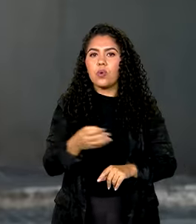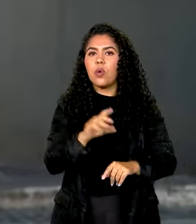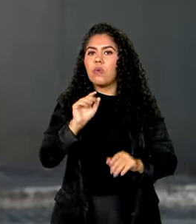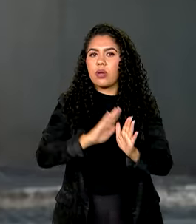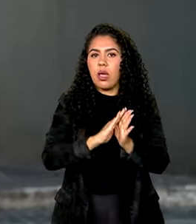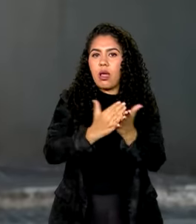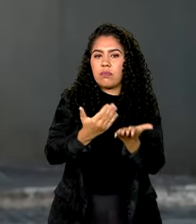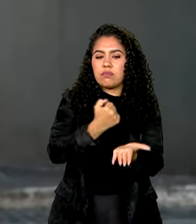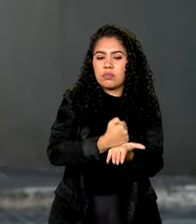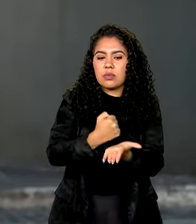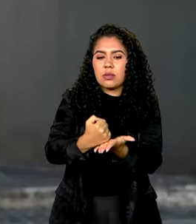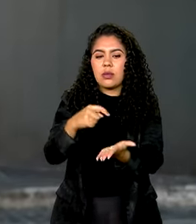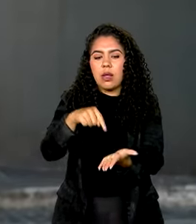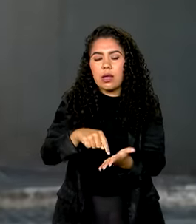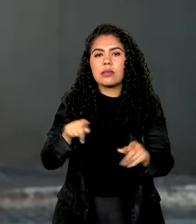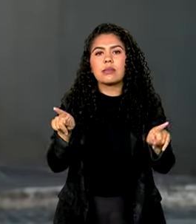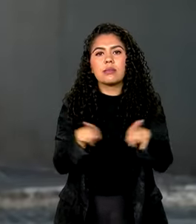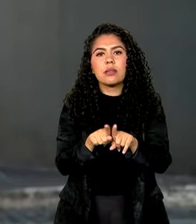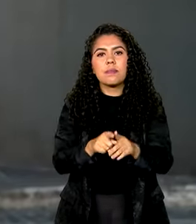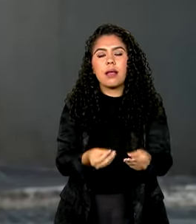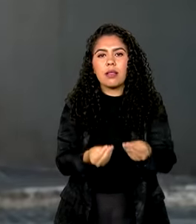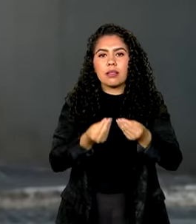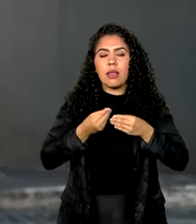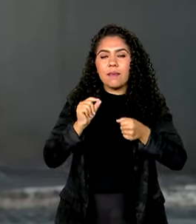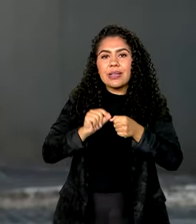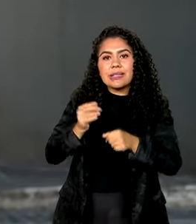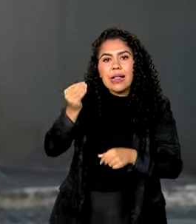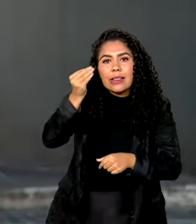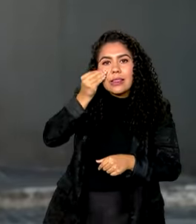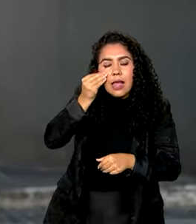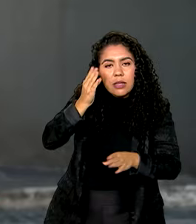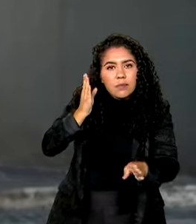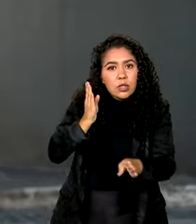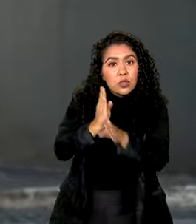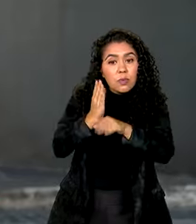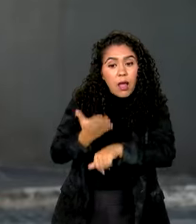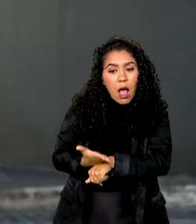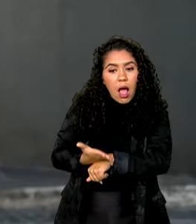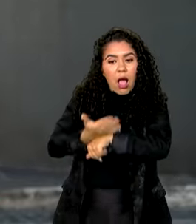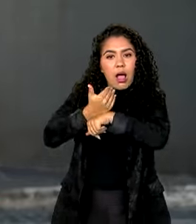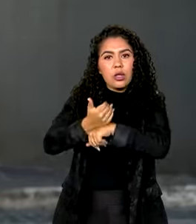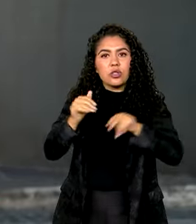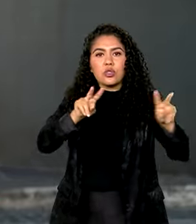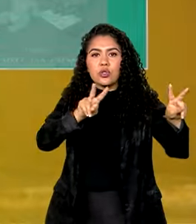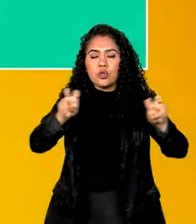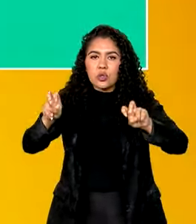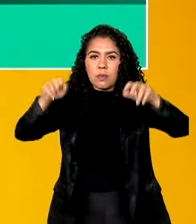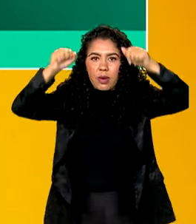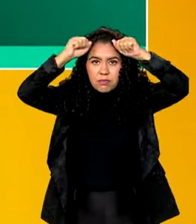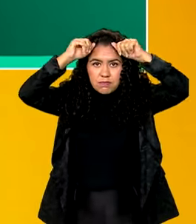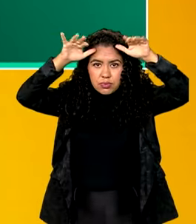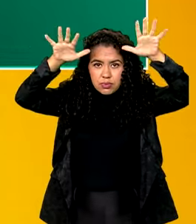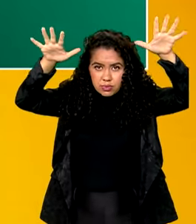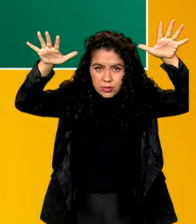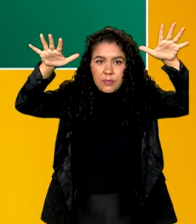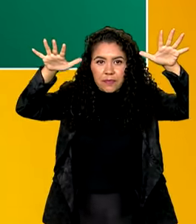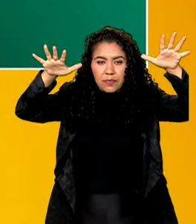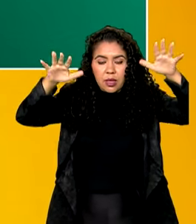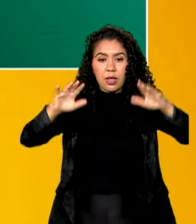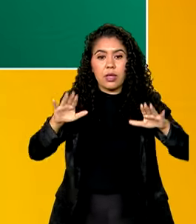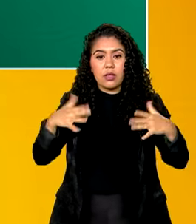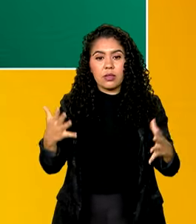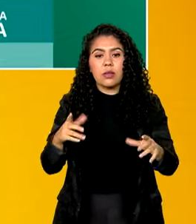Criança, que traz novamente o teste utilizado para detecção precoce de transtorno do espectro autista.